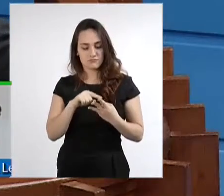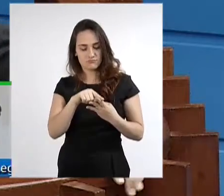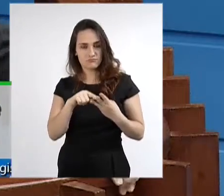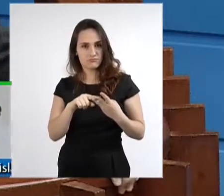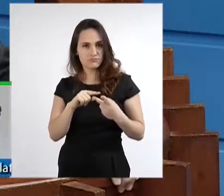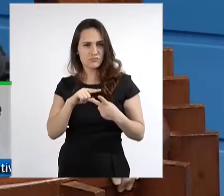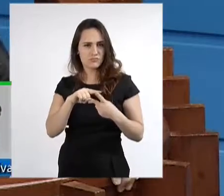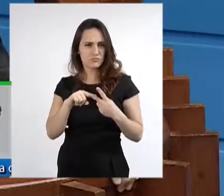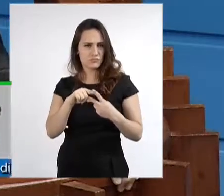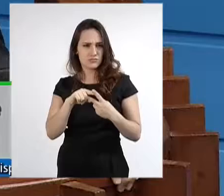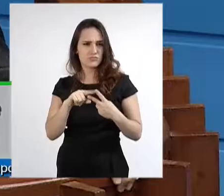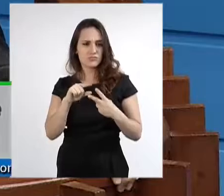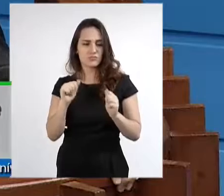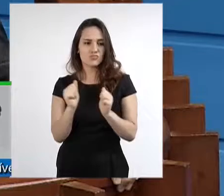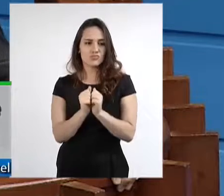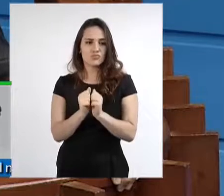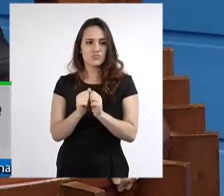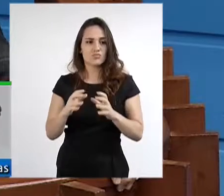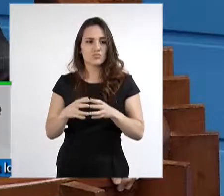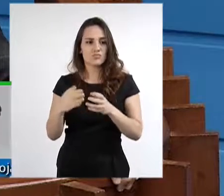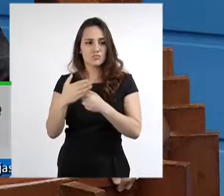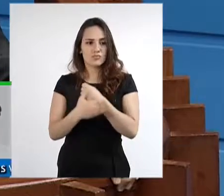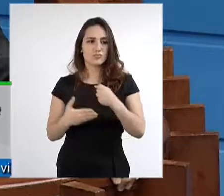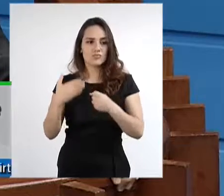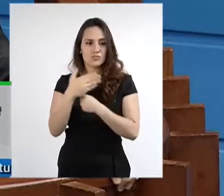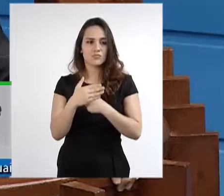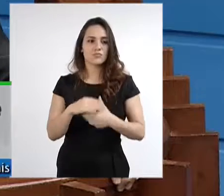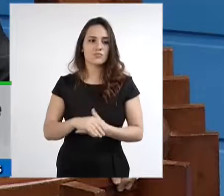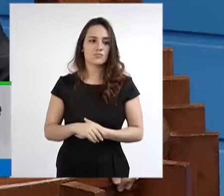fazem parte dessa frente.